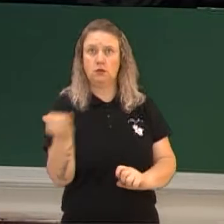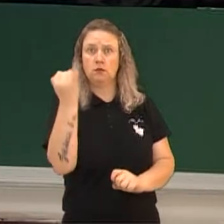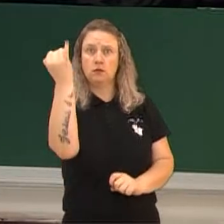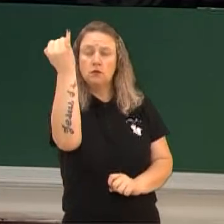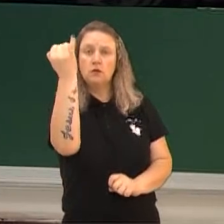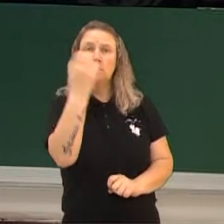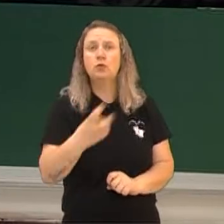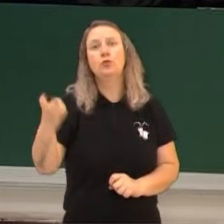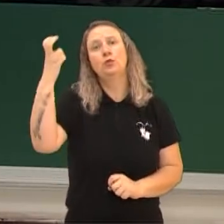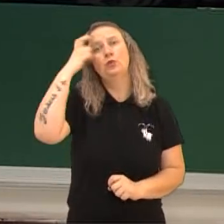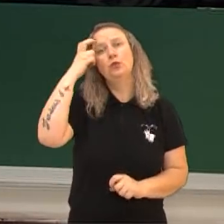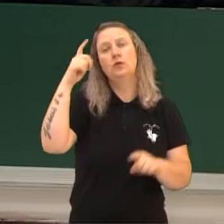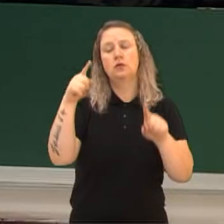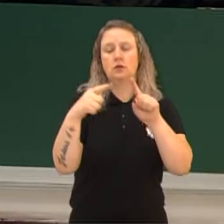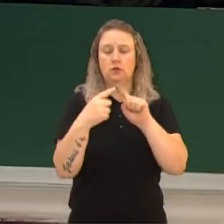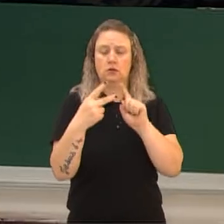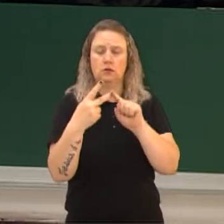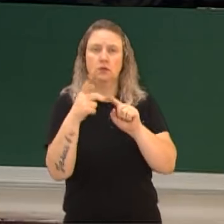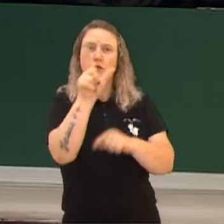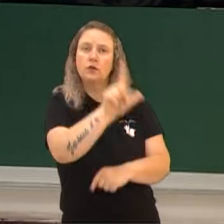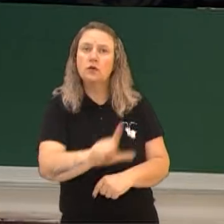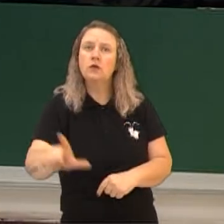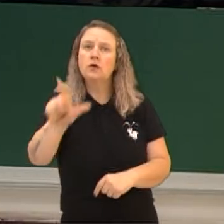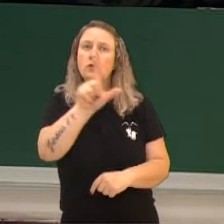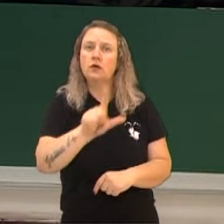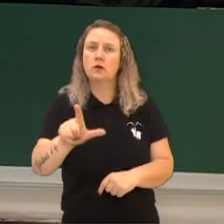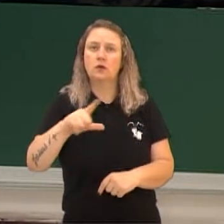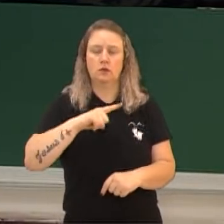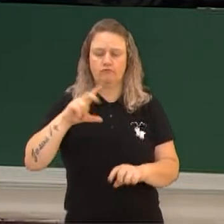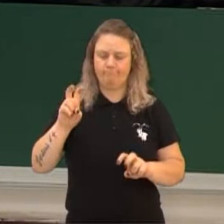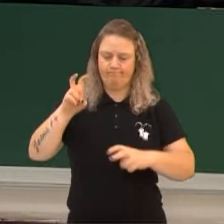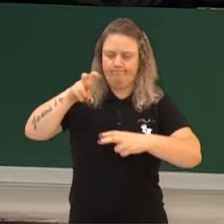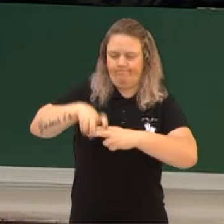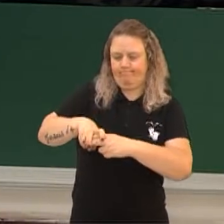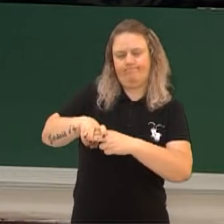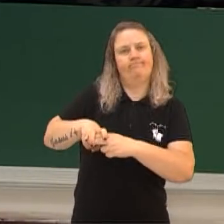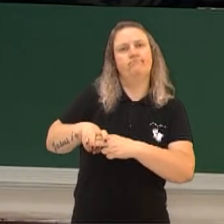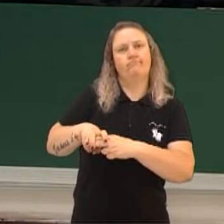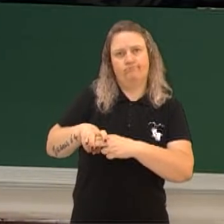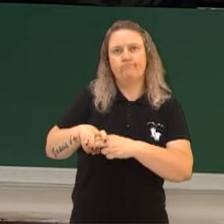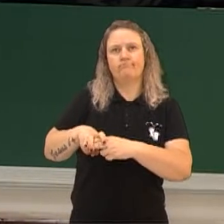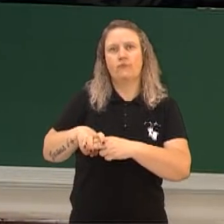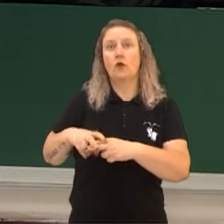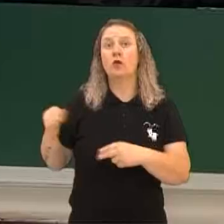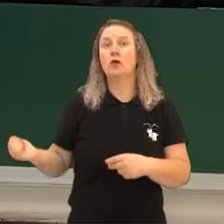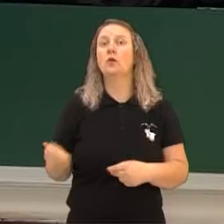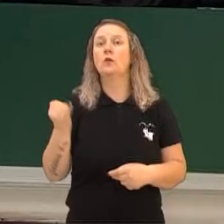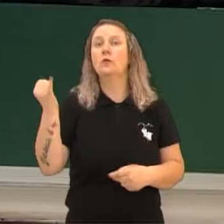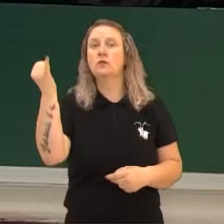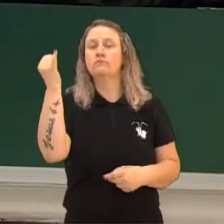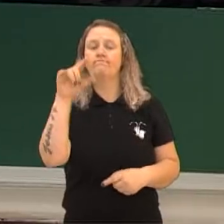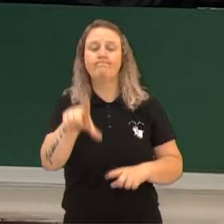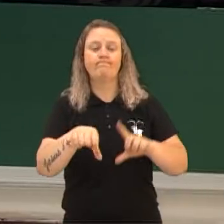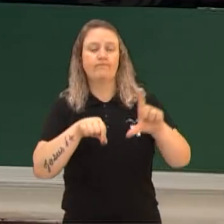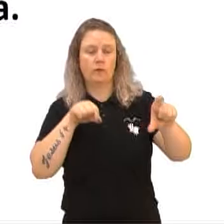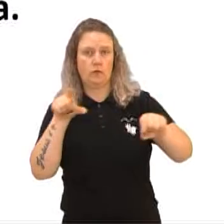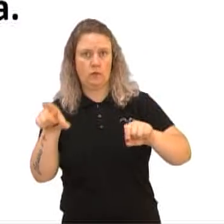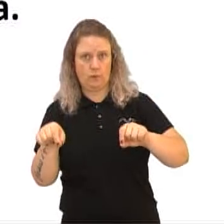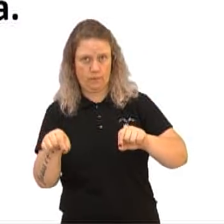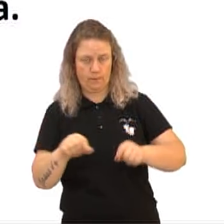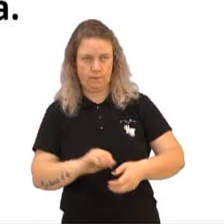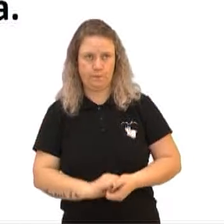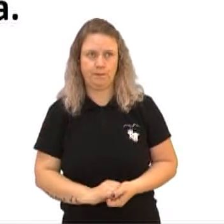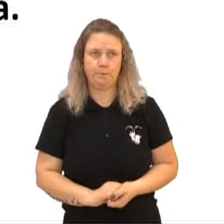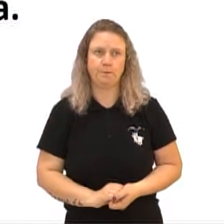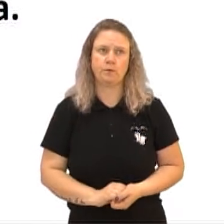e a nossa literatura que eles são premiados com uma cadeira lá na Academia Brasileira de Letras.